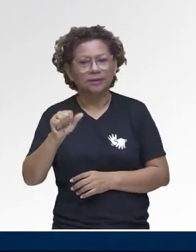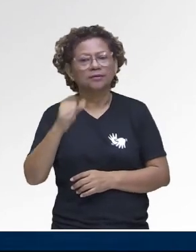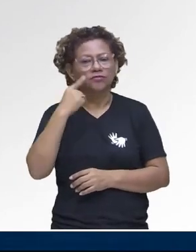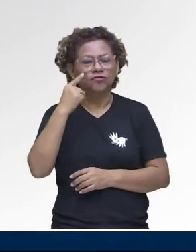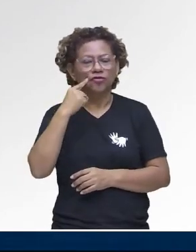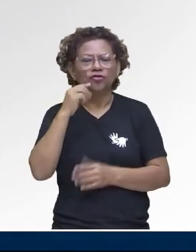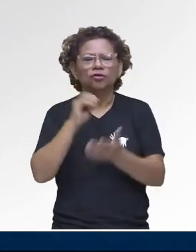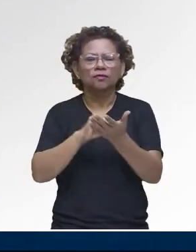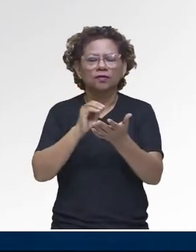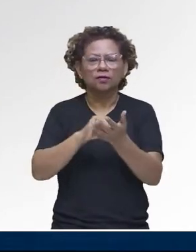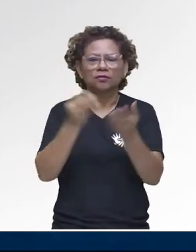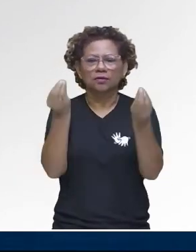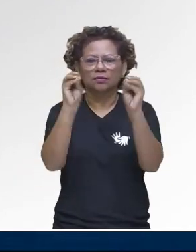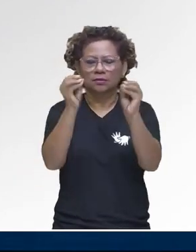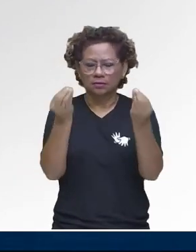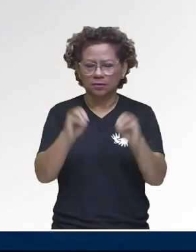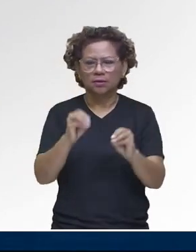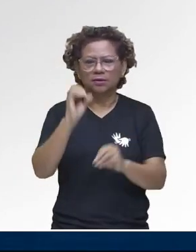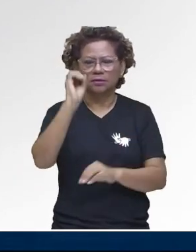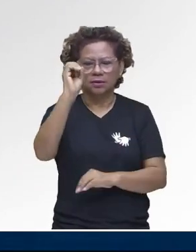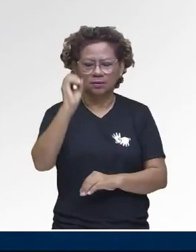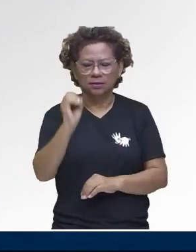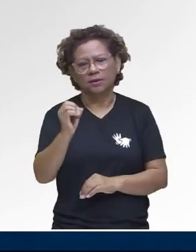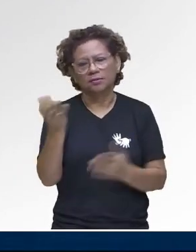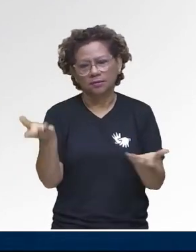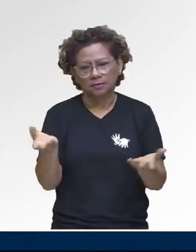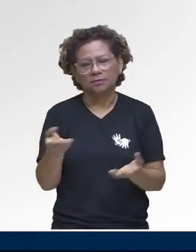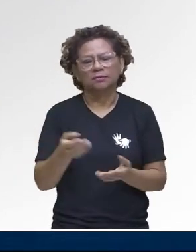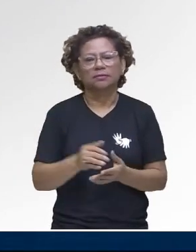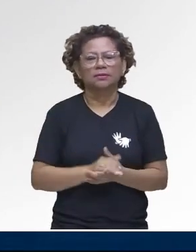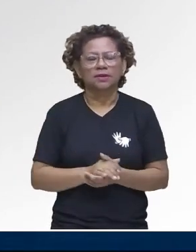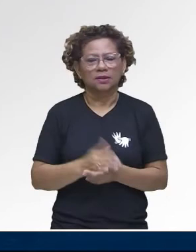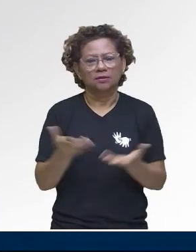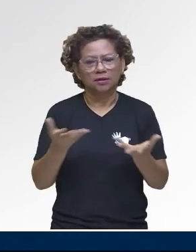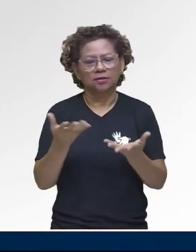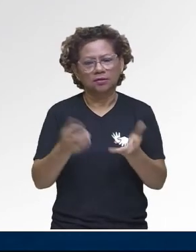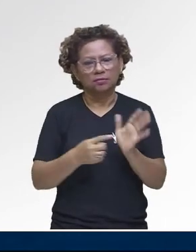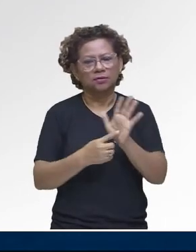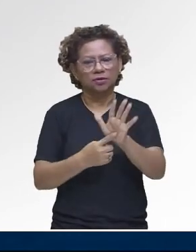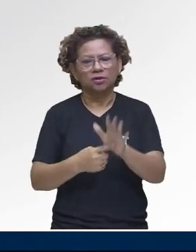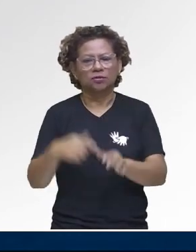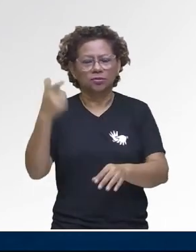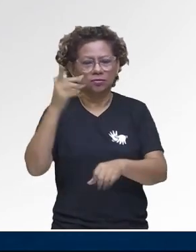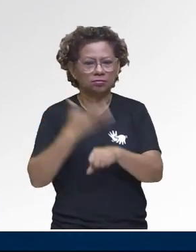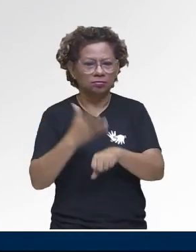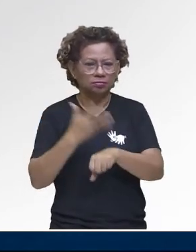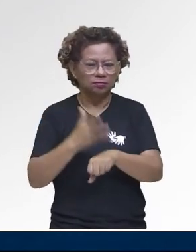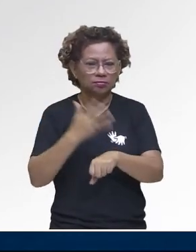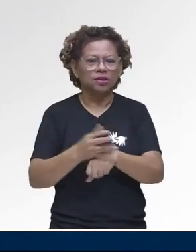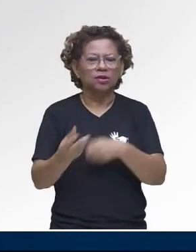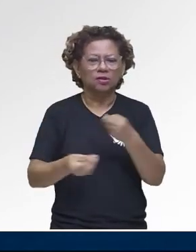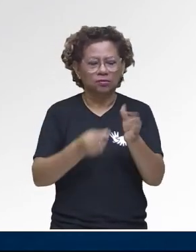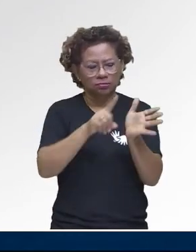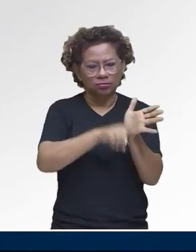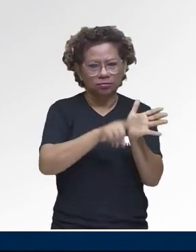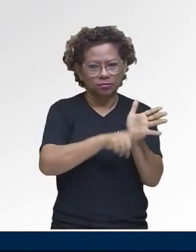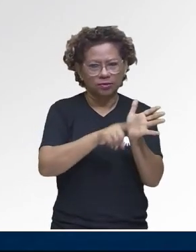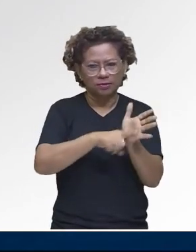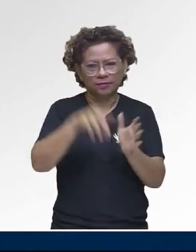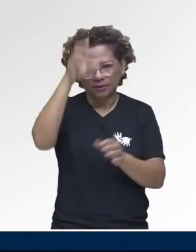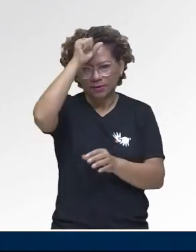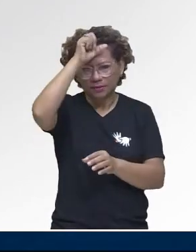ficar mais tranquilo de fazer a operação de subtração. A gente vai mostrar para vocês então um pouco mais agora da subtração. Vamos